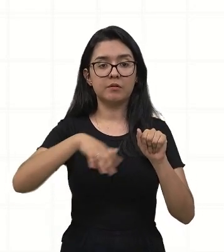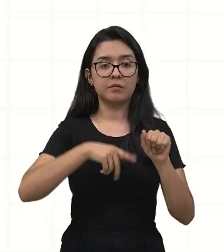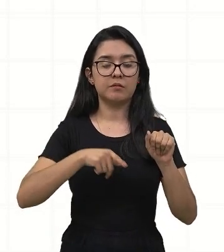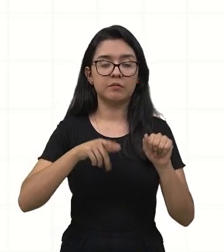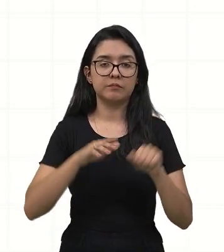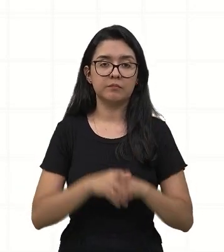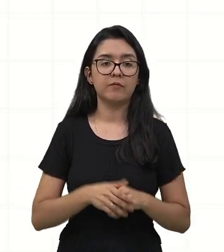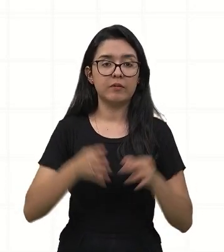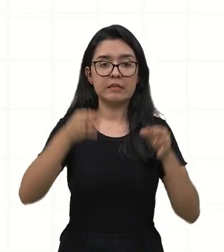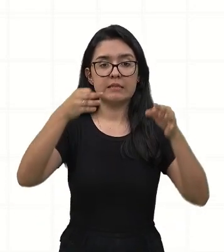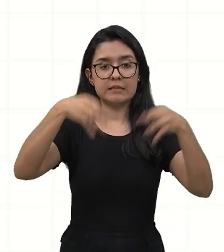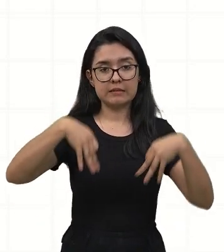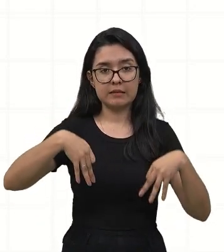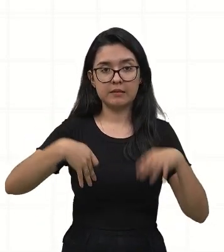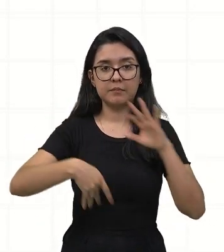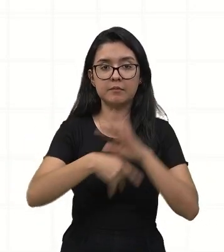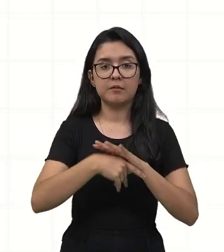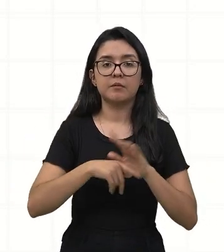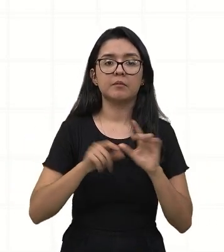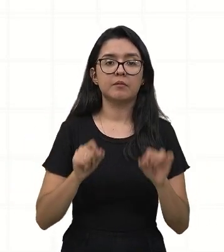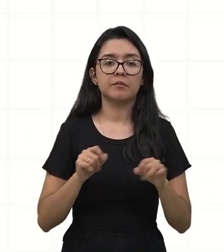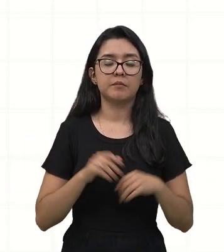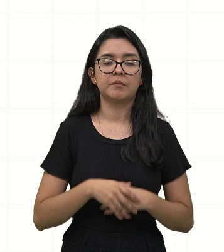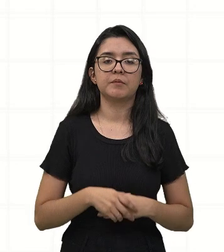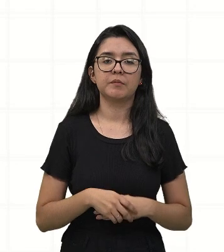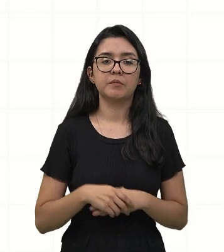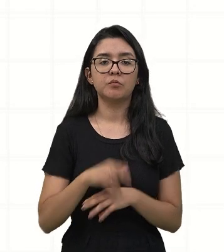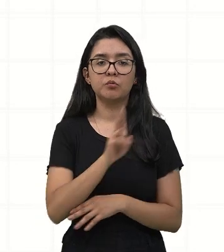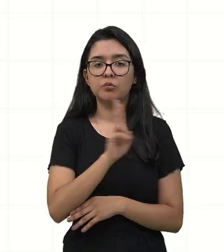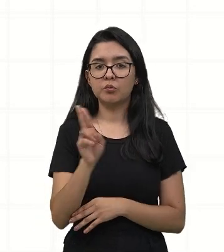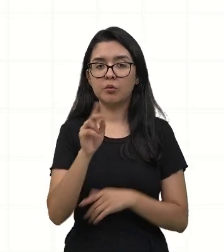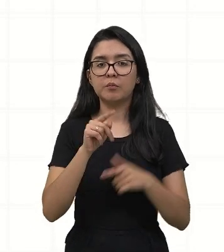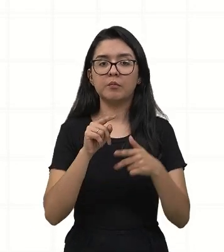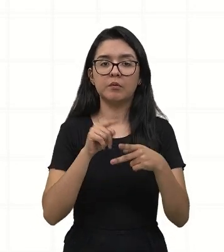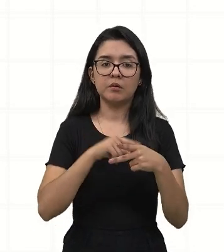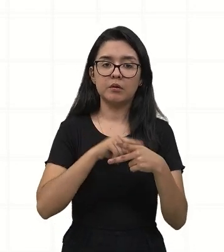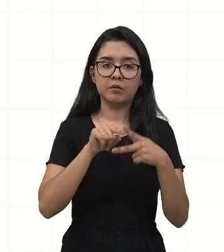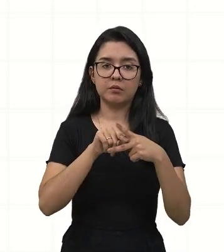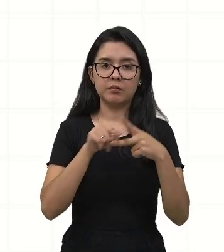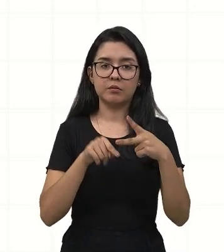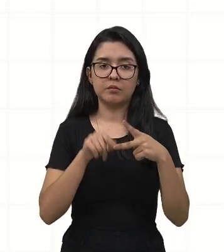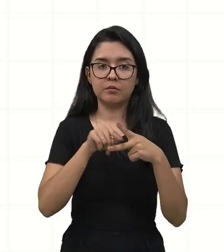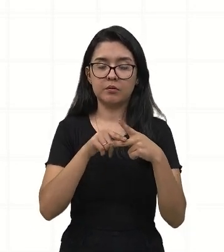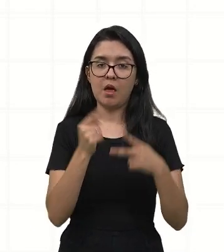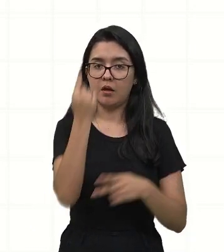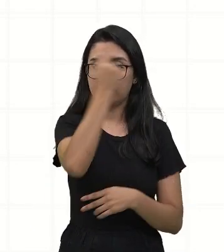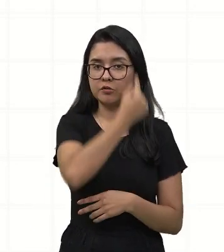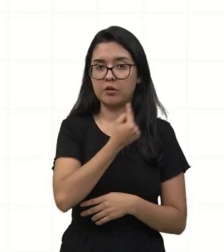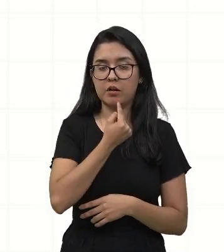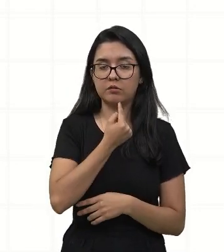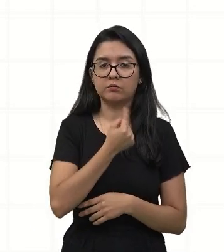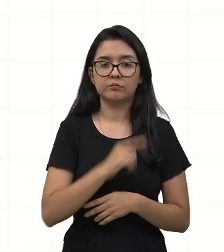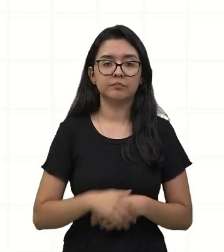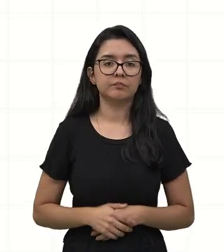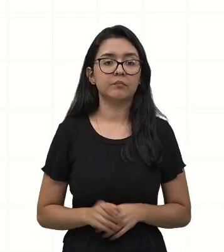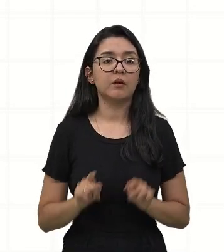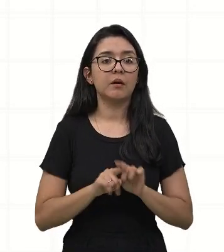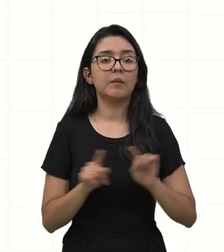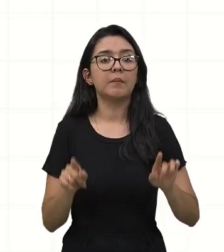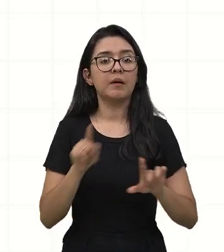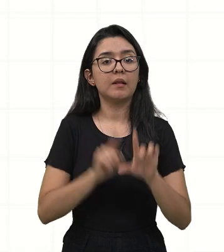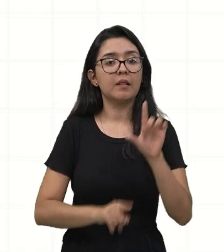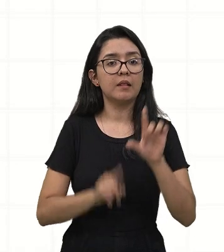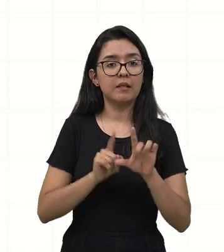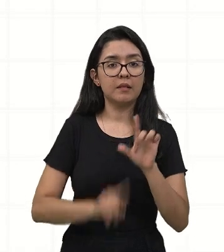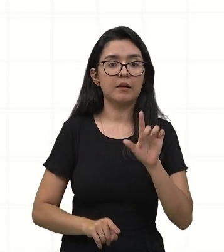mais correta de nós darmos o nome do ângulo é sempre considerando as coisas no sentido anti-horário, tá bom? E aqui na letra A o professor cometeu um